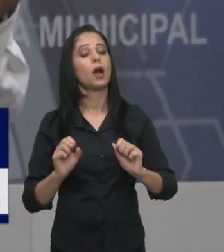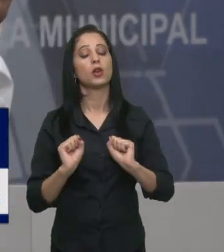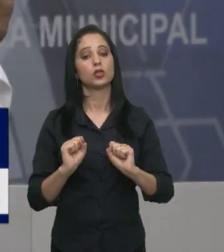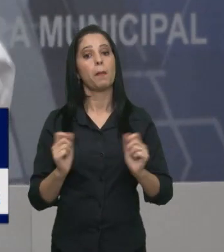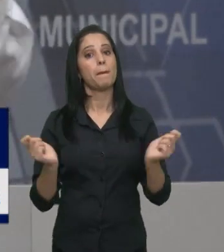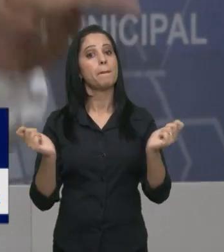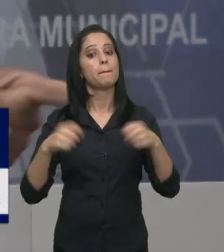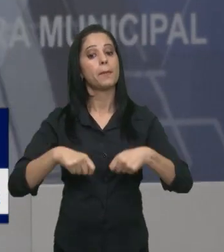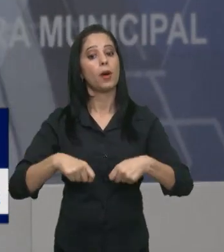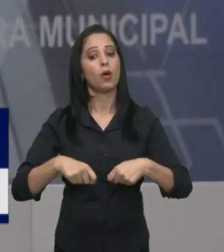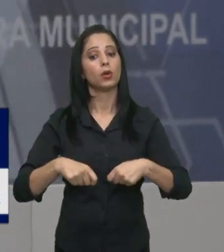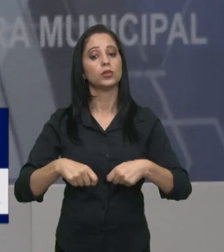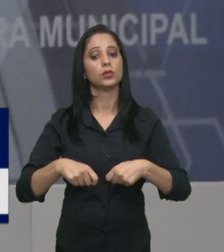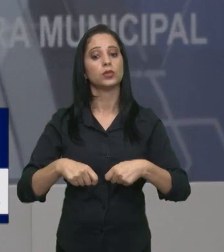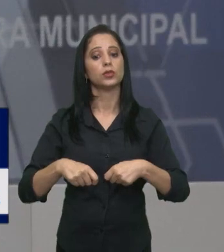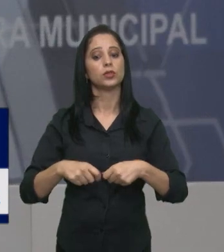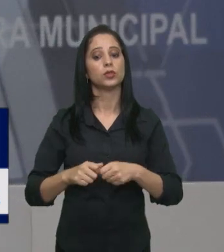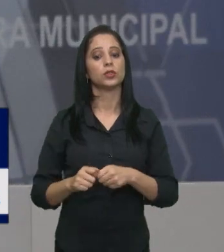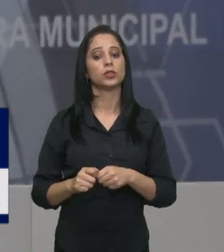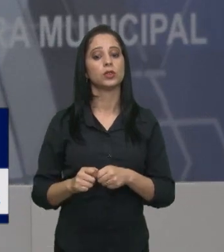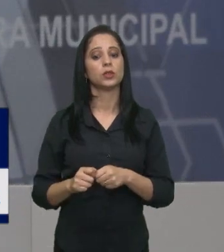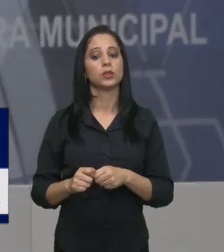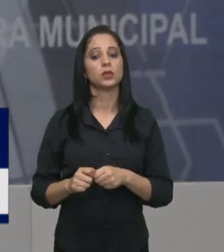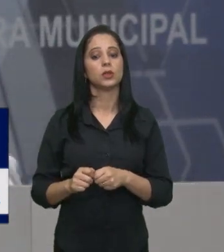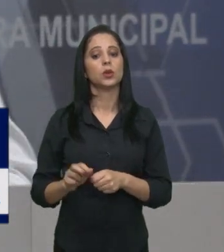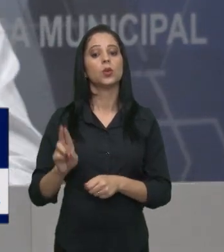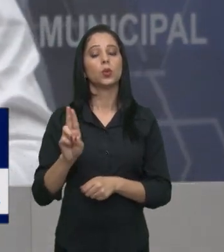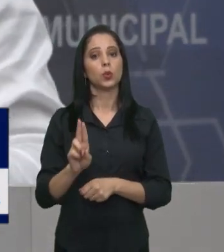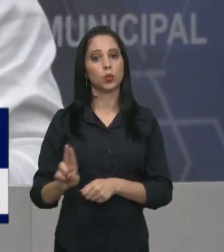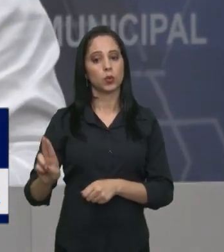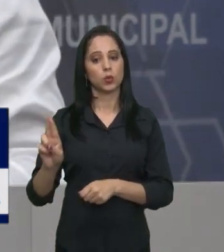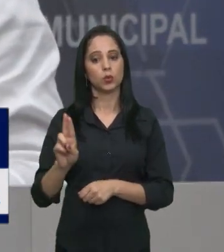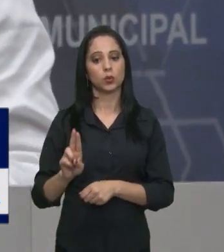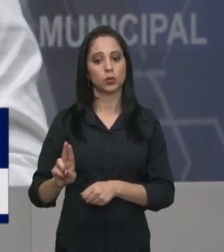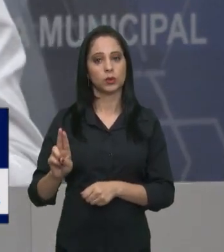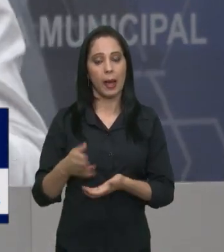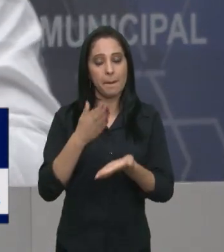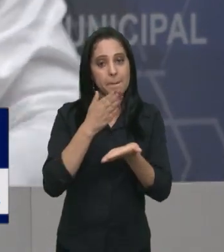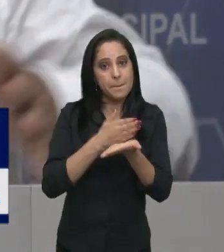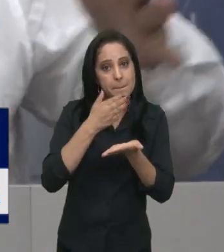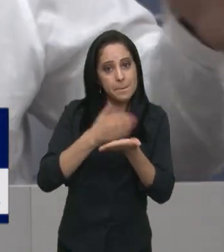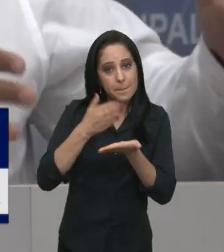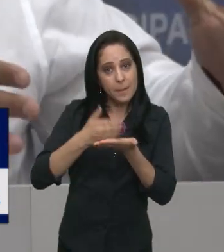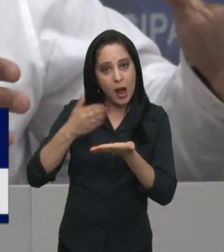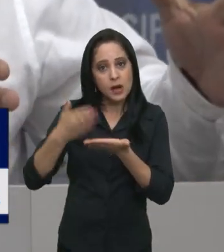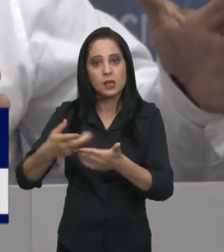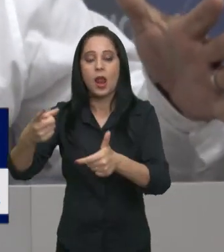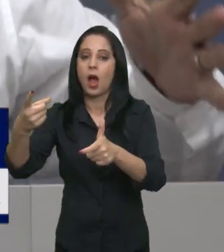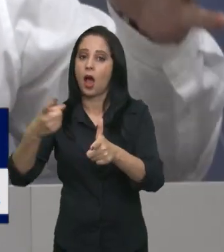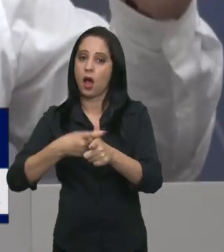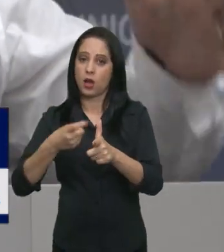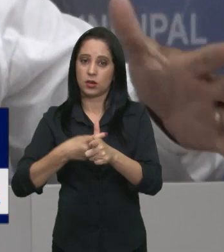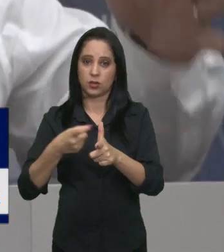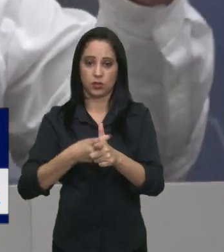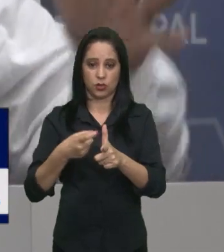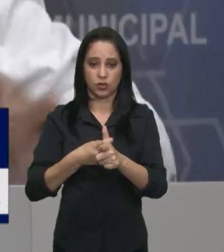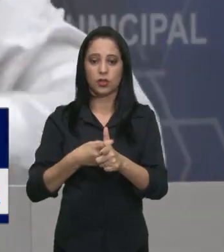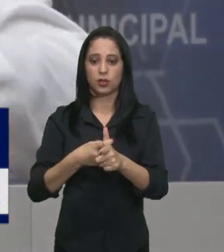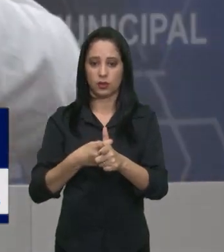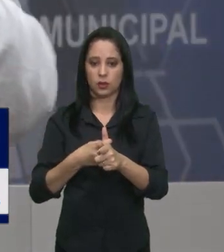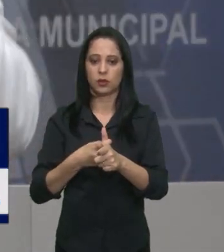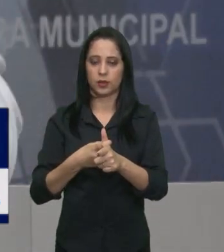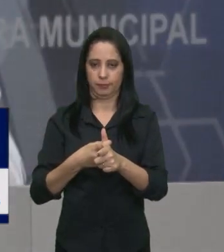o ente municipal fazer, então, o parcelamento dessa dívida que ficou sem